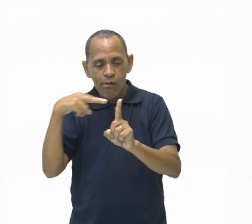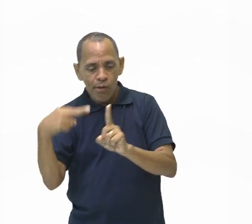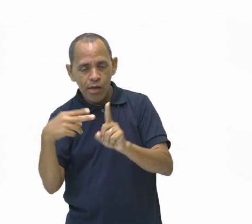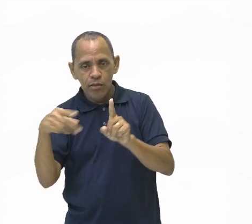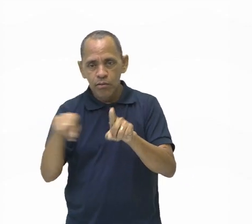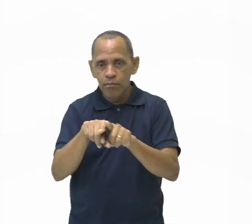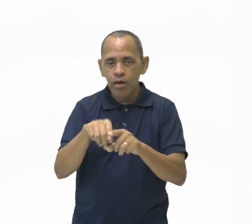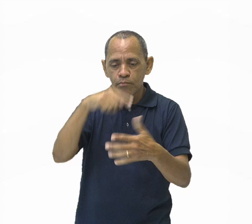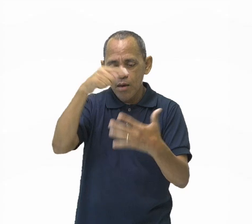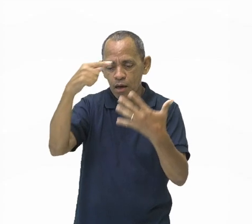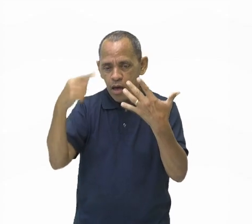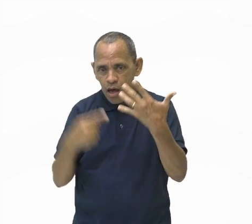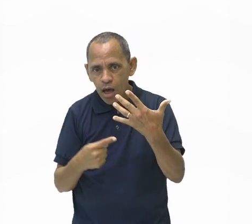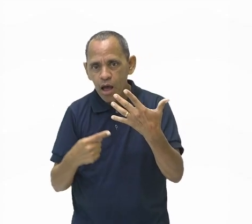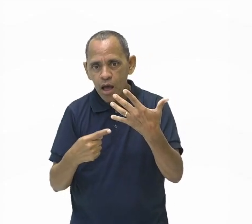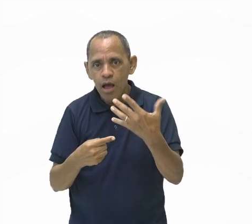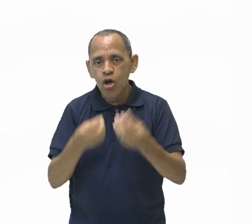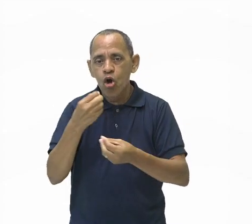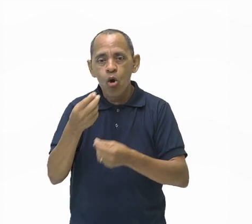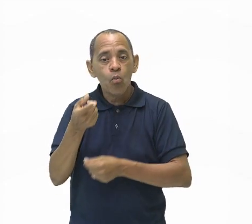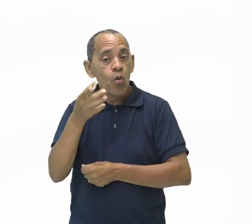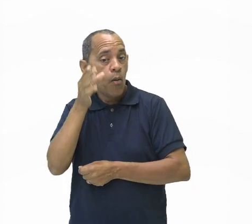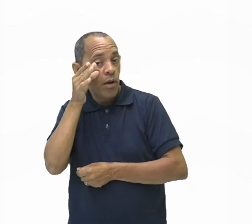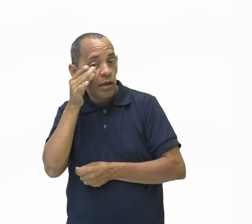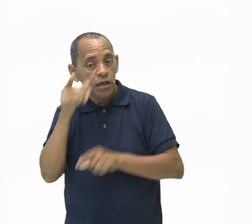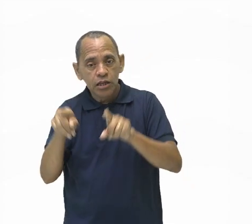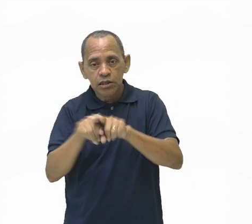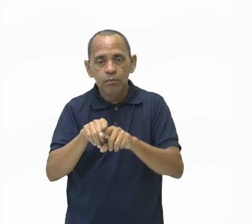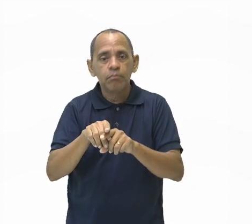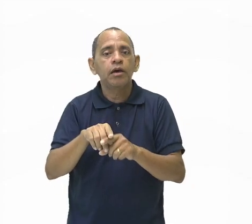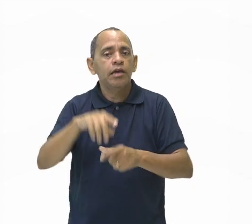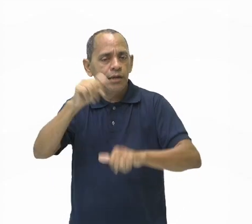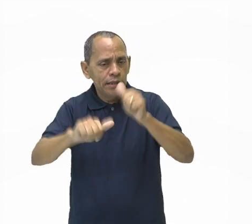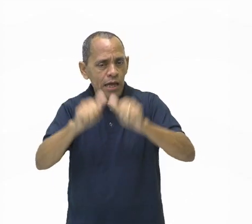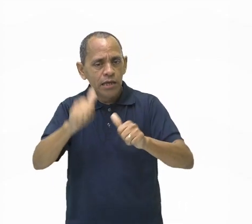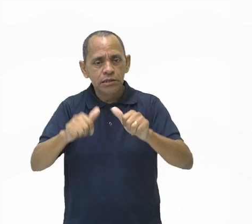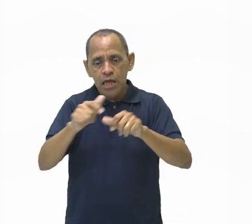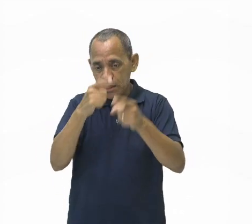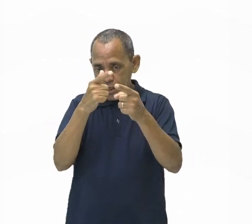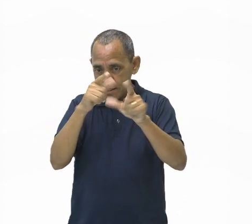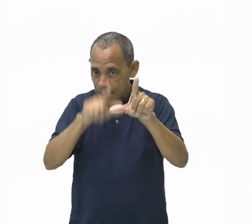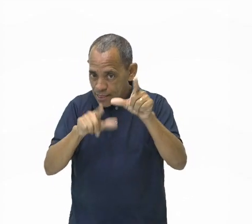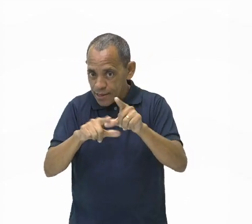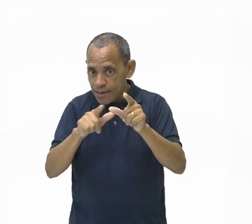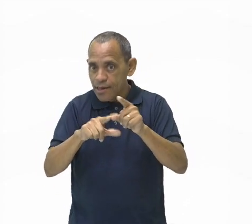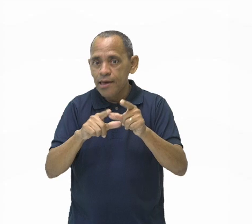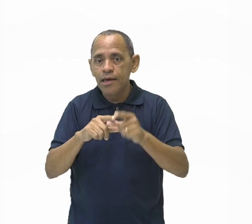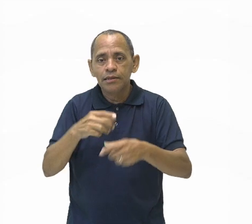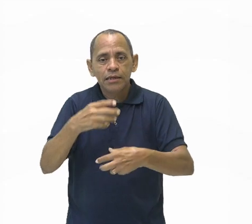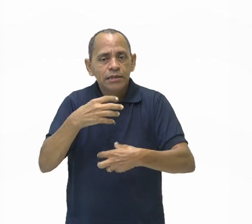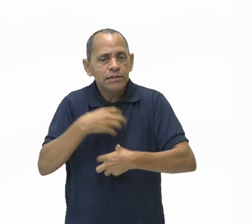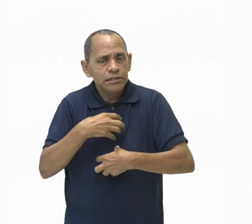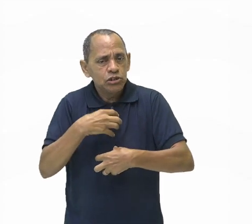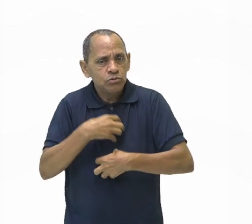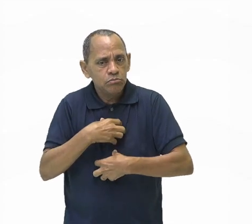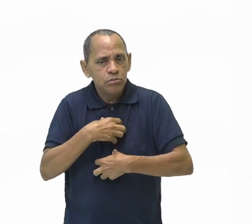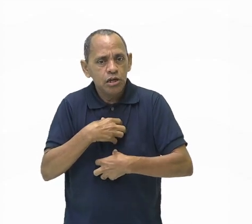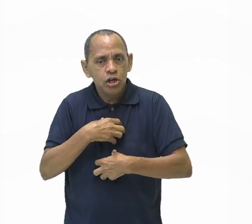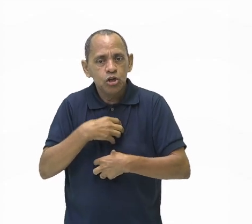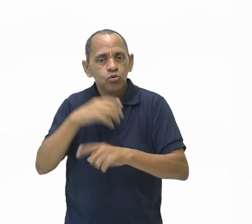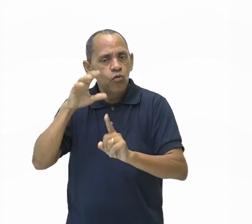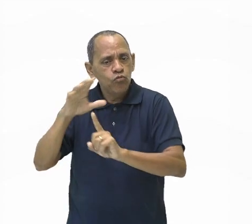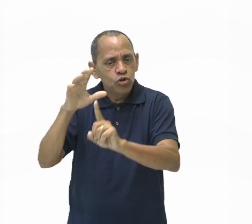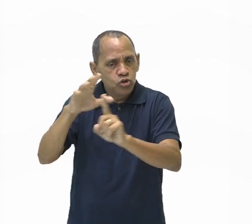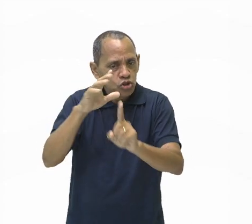partir da fruição, apreciação e interpretação da letra, tocar o ouvinte e mover sentimentos e multidões.